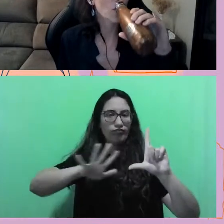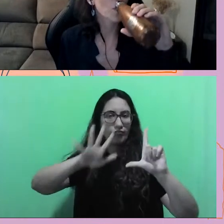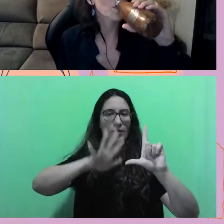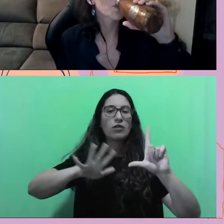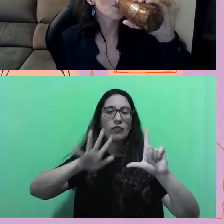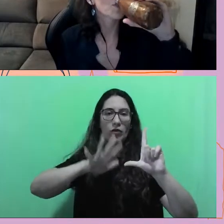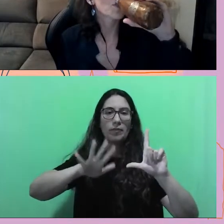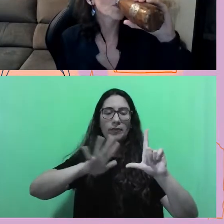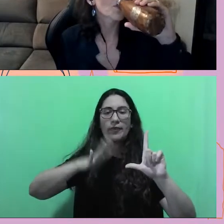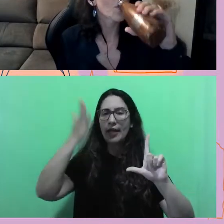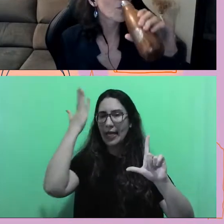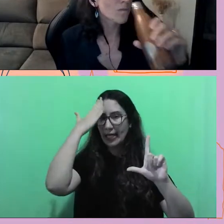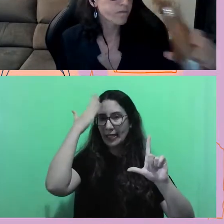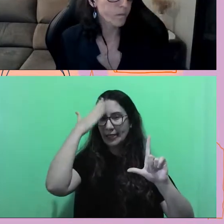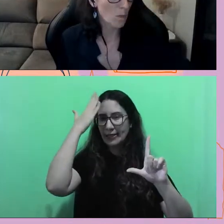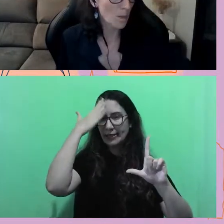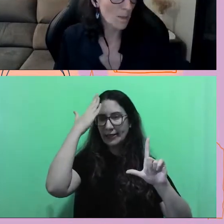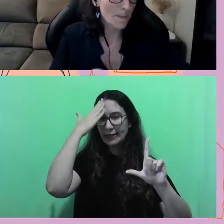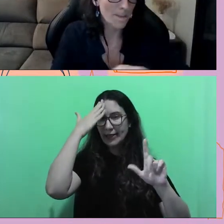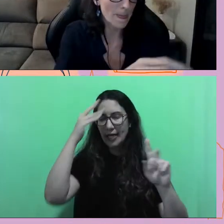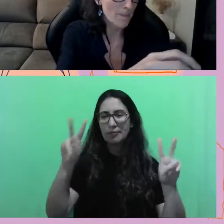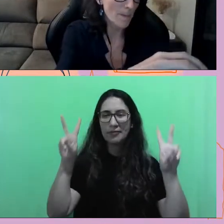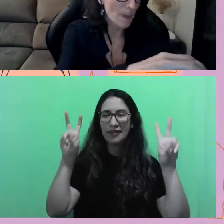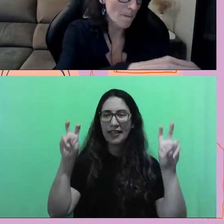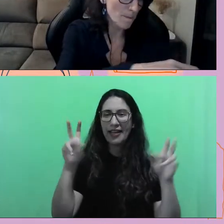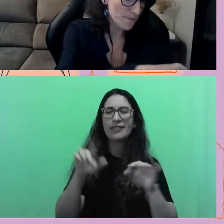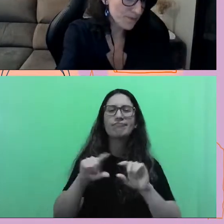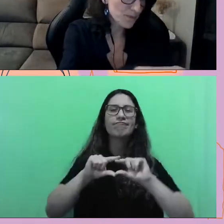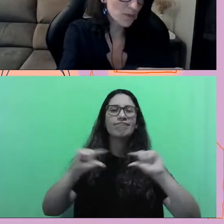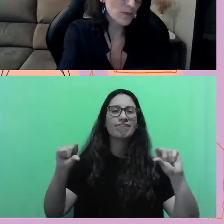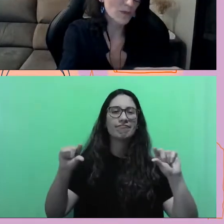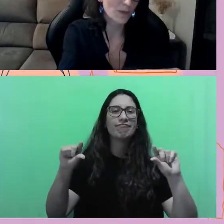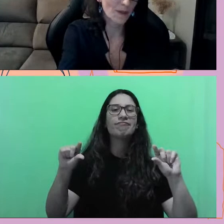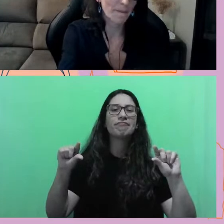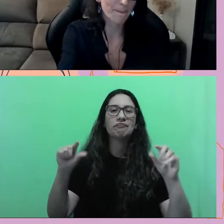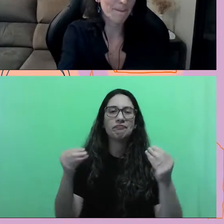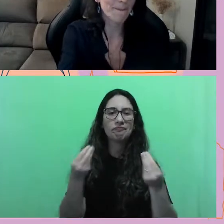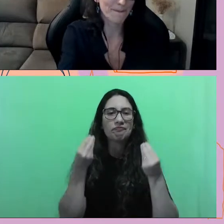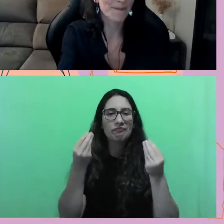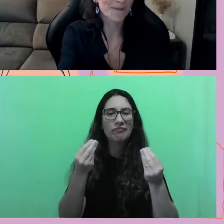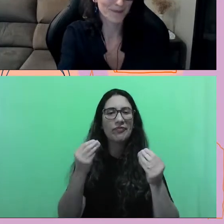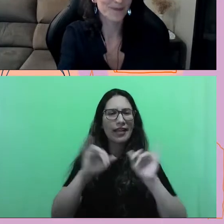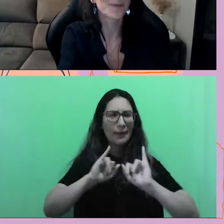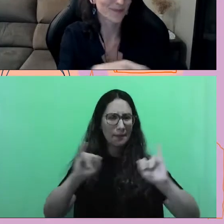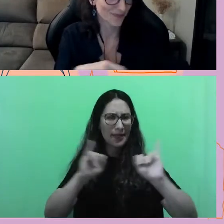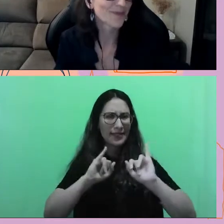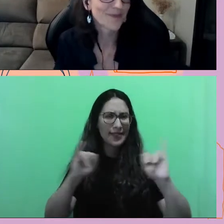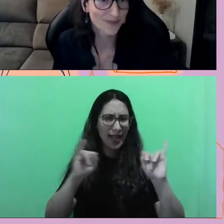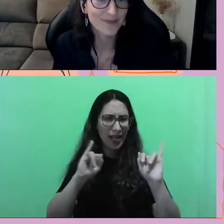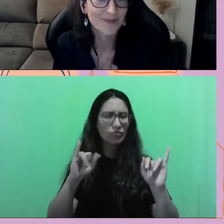Sabe aquela máxima, né, de que a gente não diz é mensagem também, né?